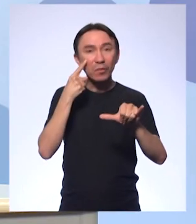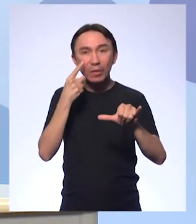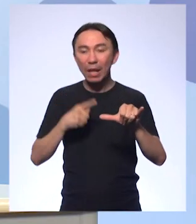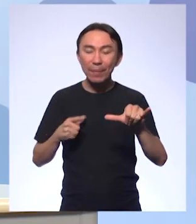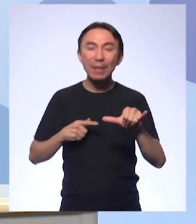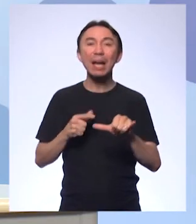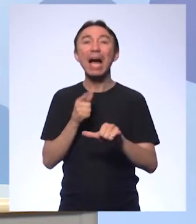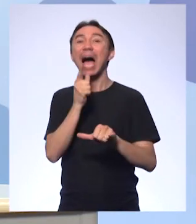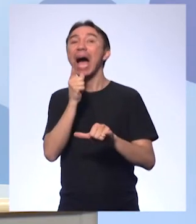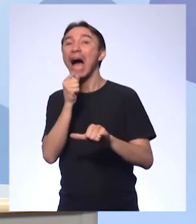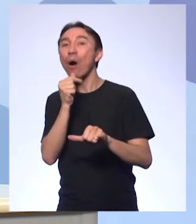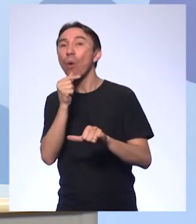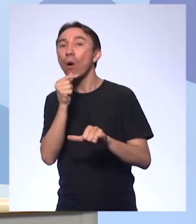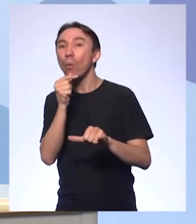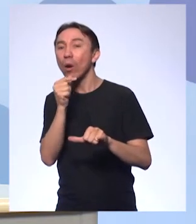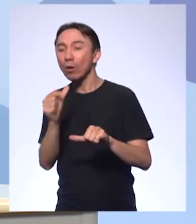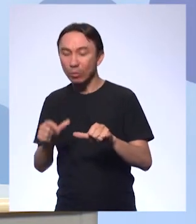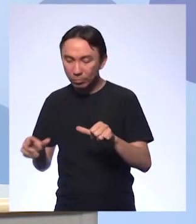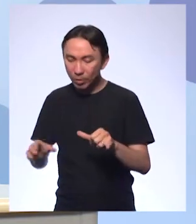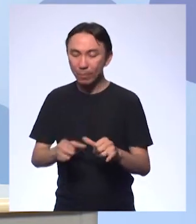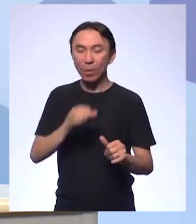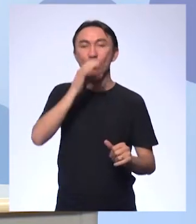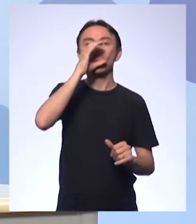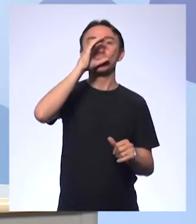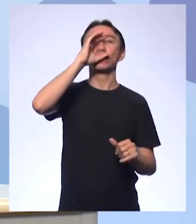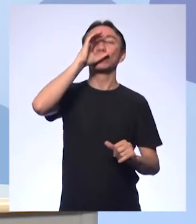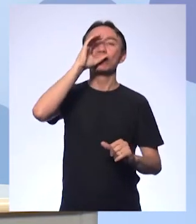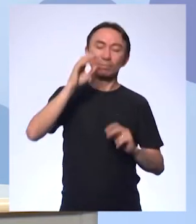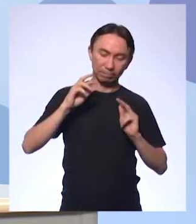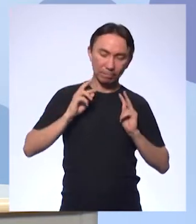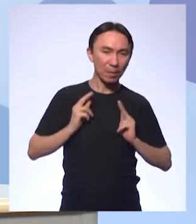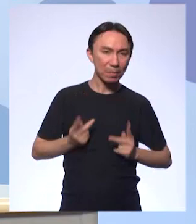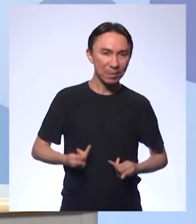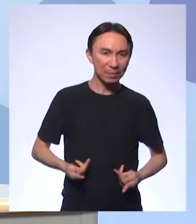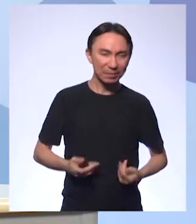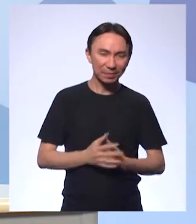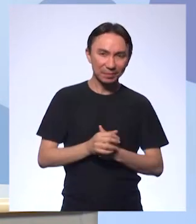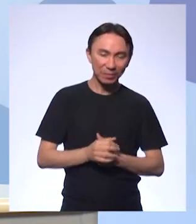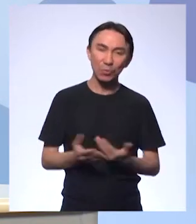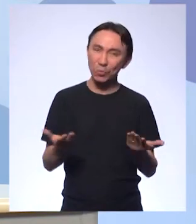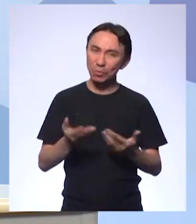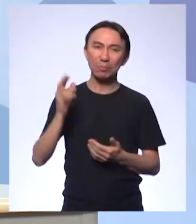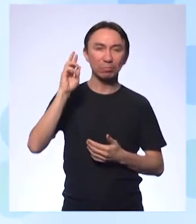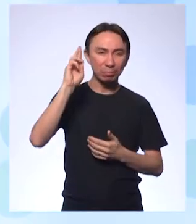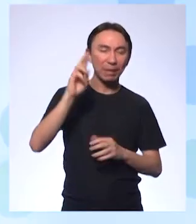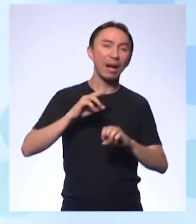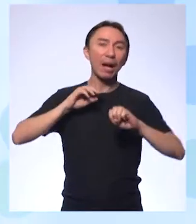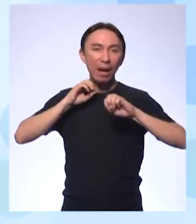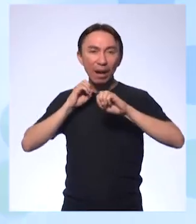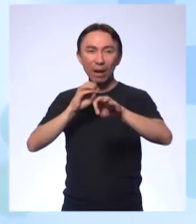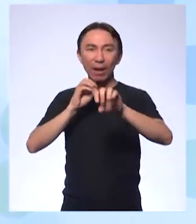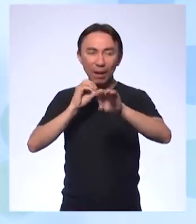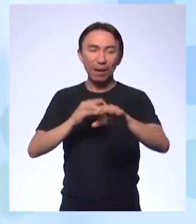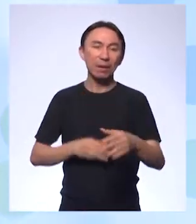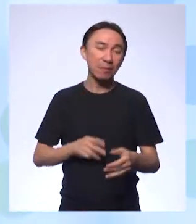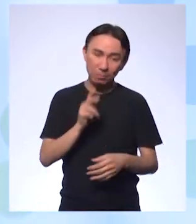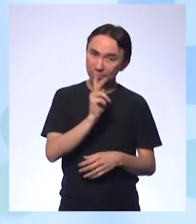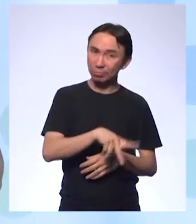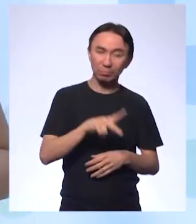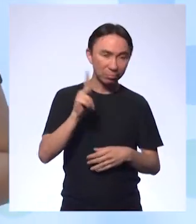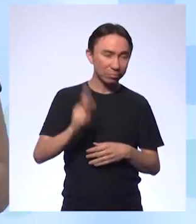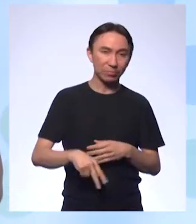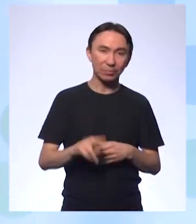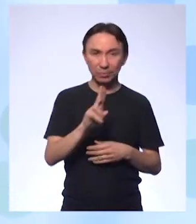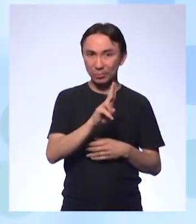humano. E para a aula de hoje temos aqui a professora Simone. Boa noite, Simone. Acertou, né, Dani? Boa noite, Dani. Boa noite, estudantes. Tudo bem